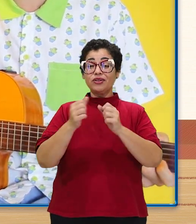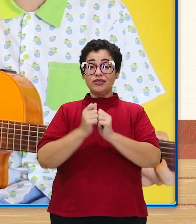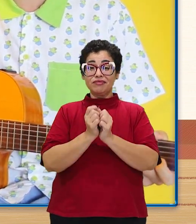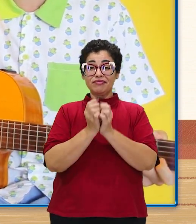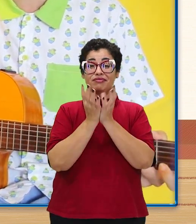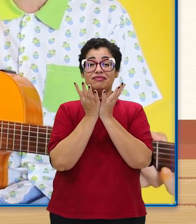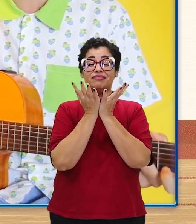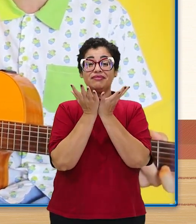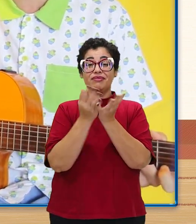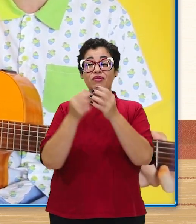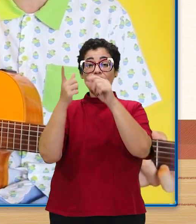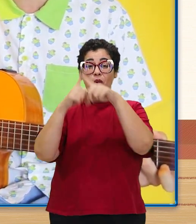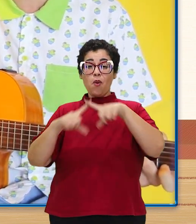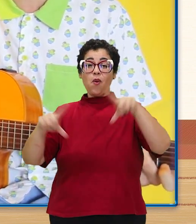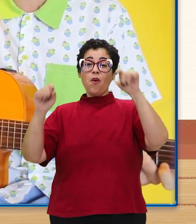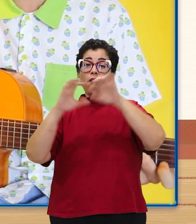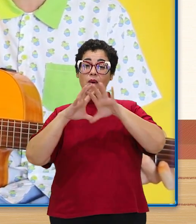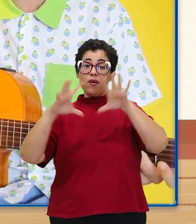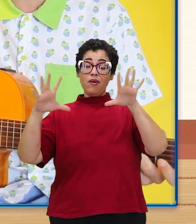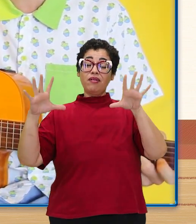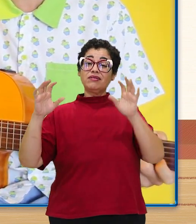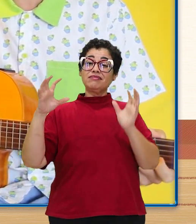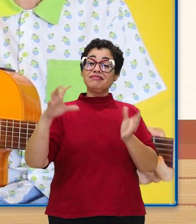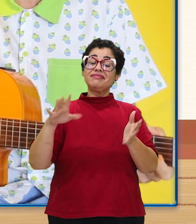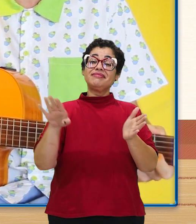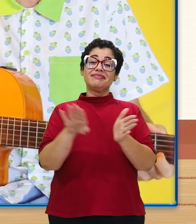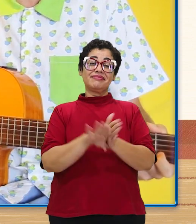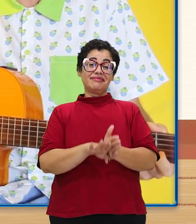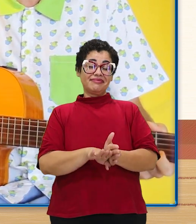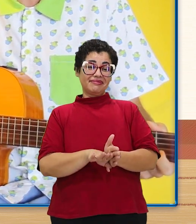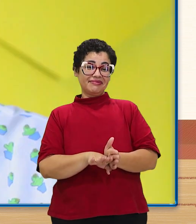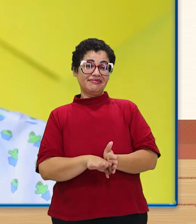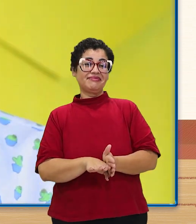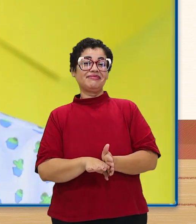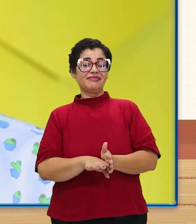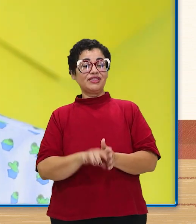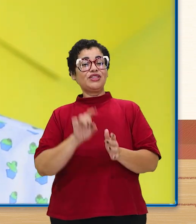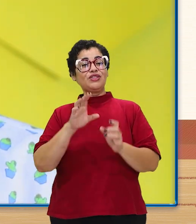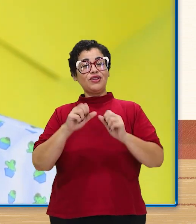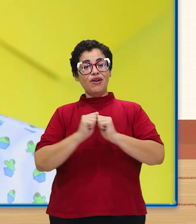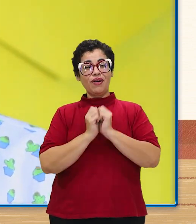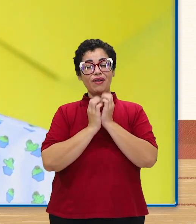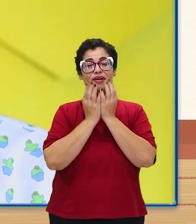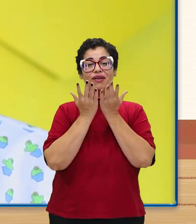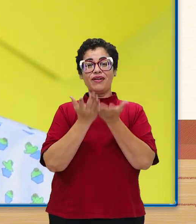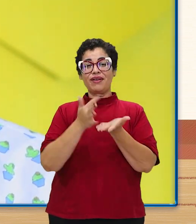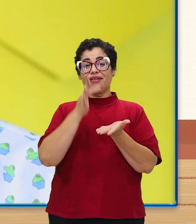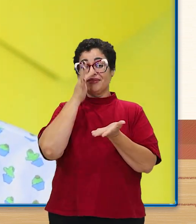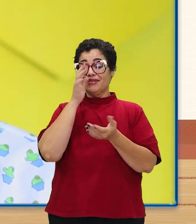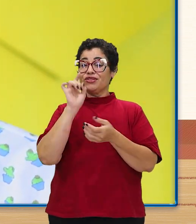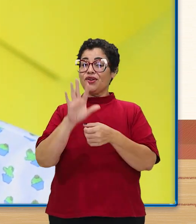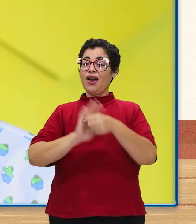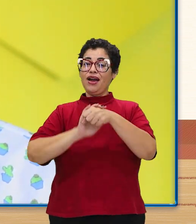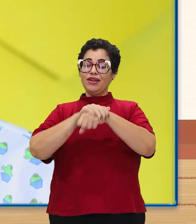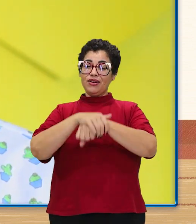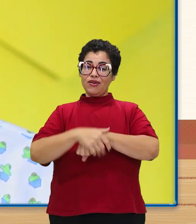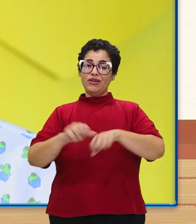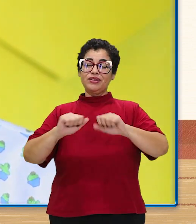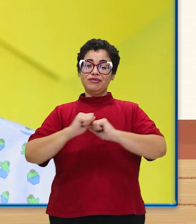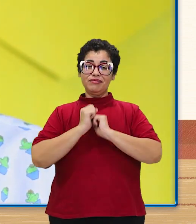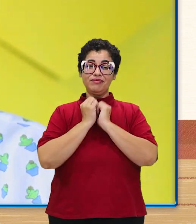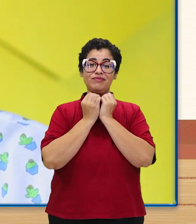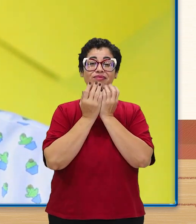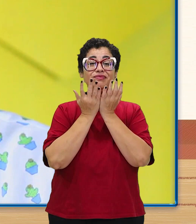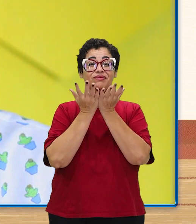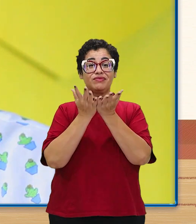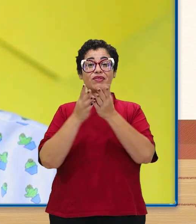que aquela lua brilhante chegou. Só sai à noite depois que